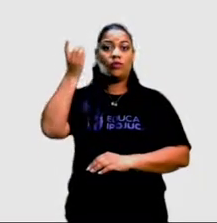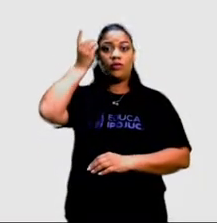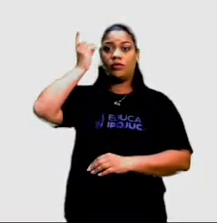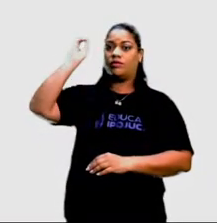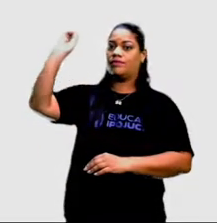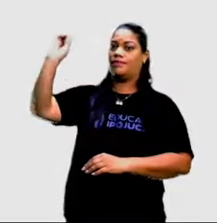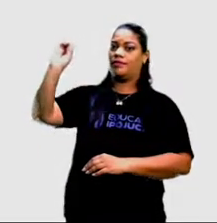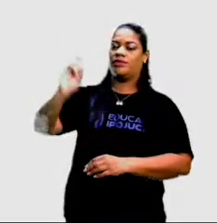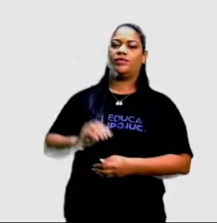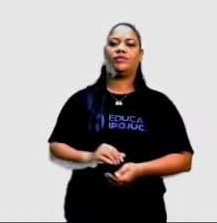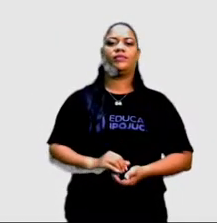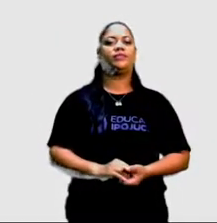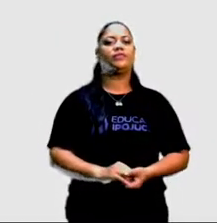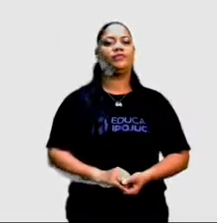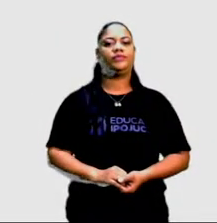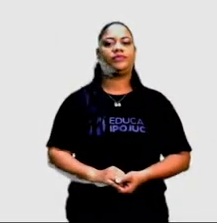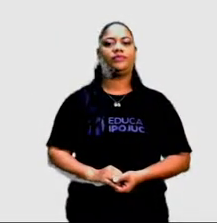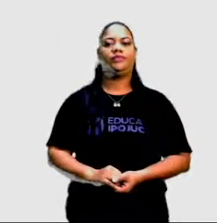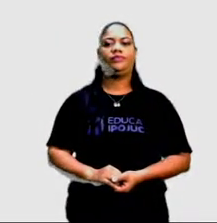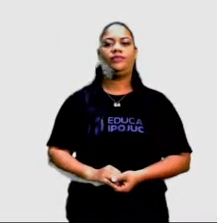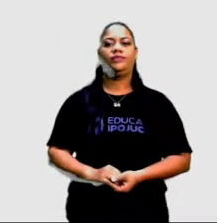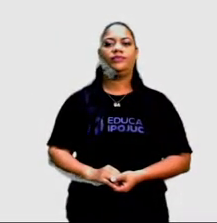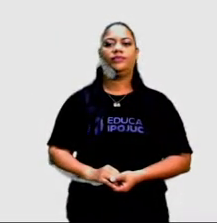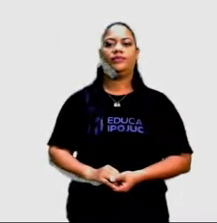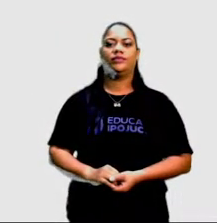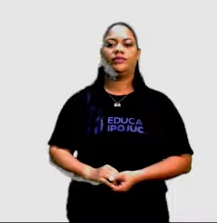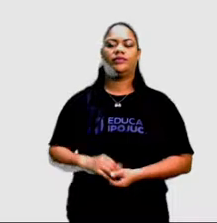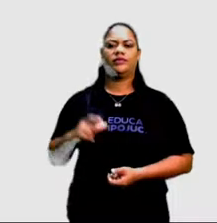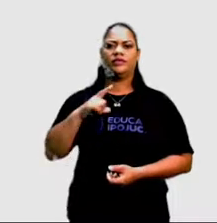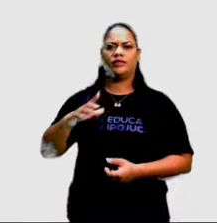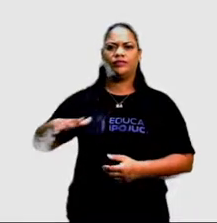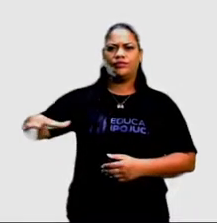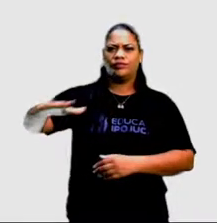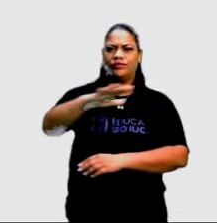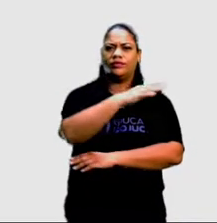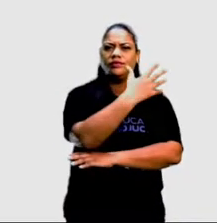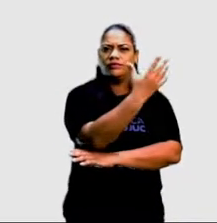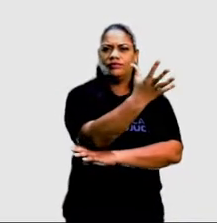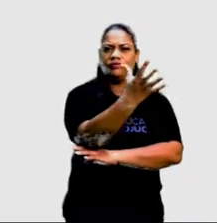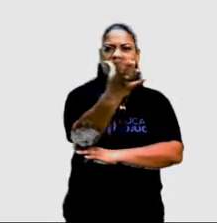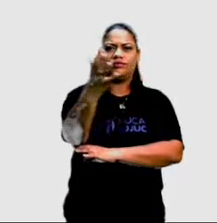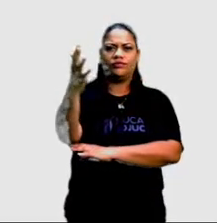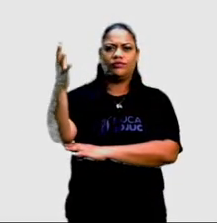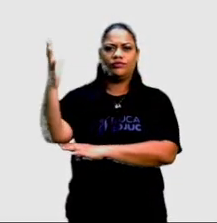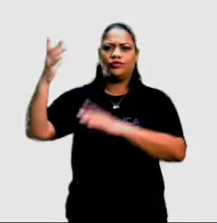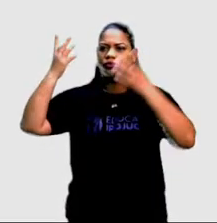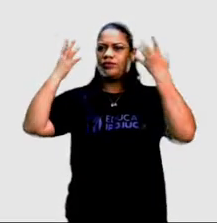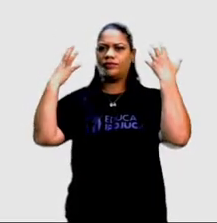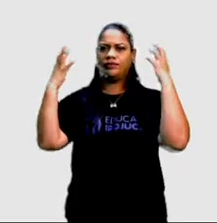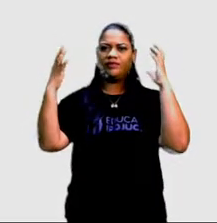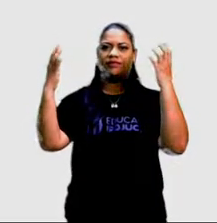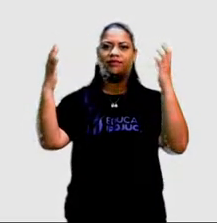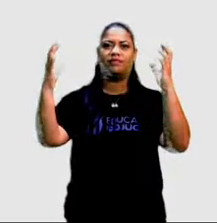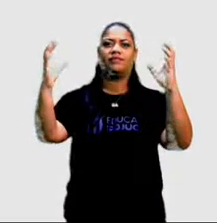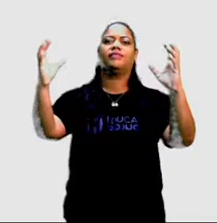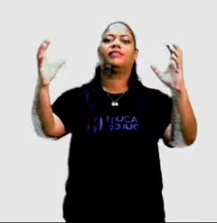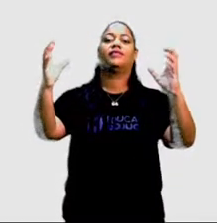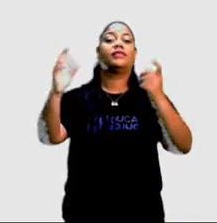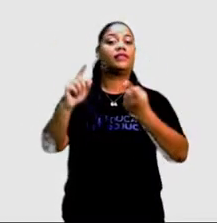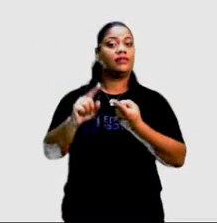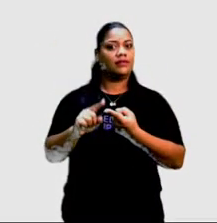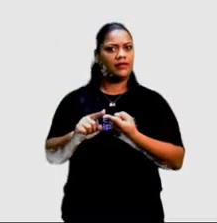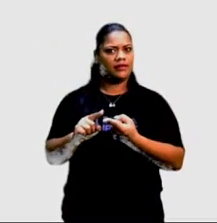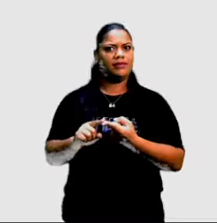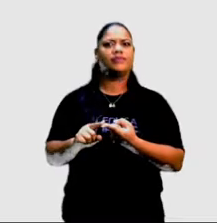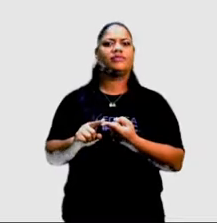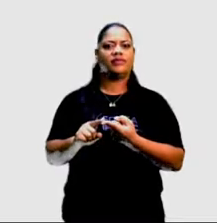tá? Temos aí um ambiente, uma floresta, um campo cheio de árvores, também é um